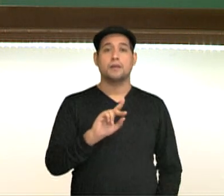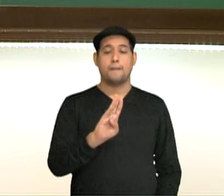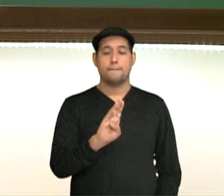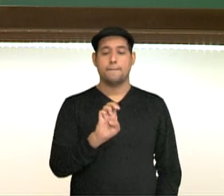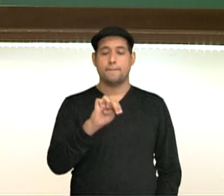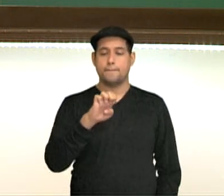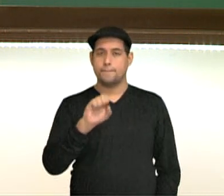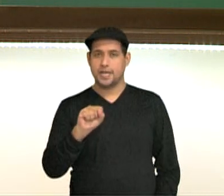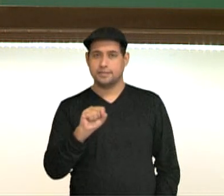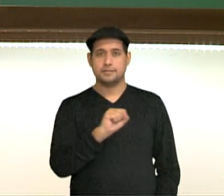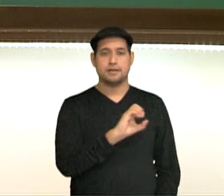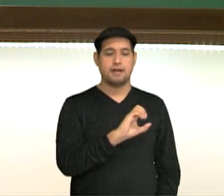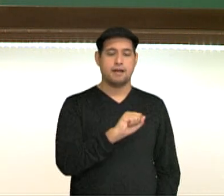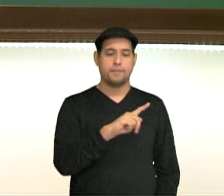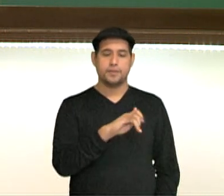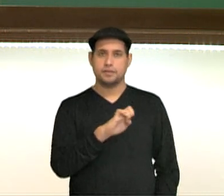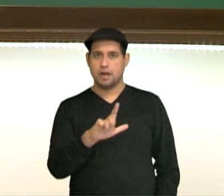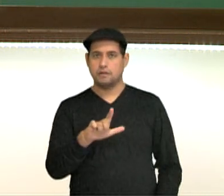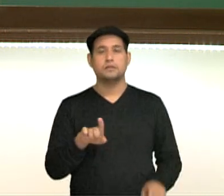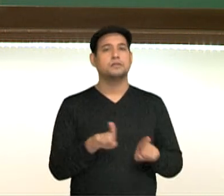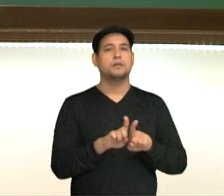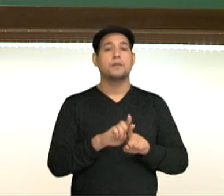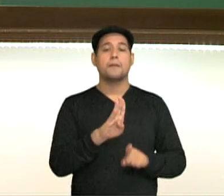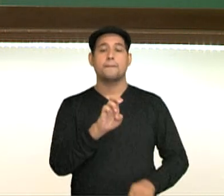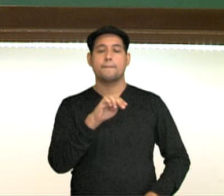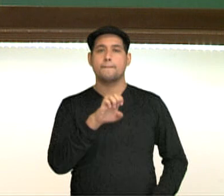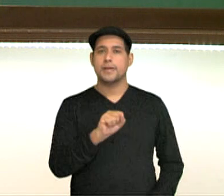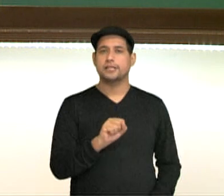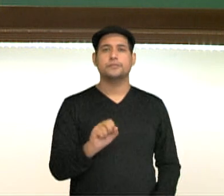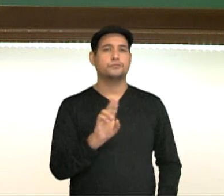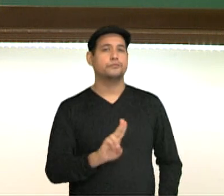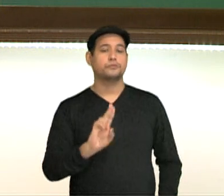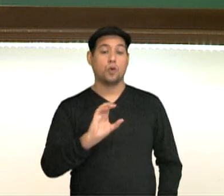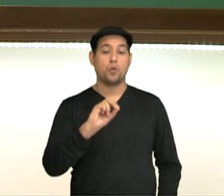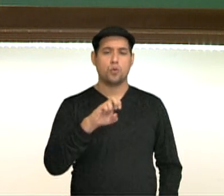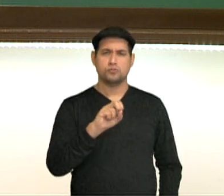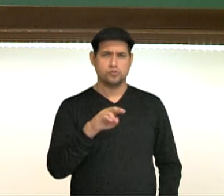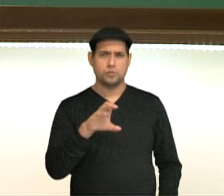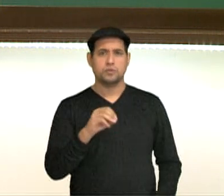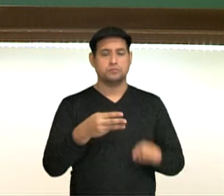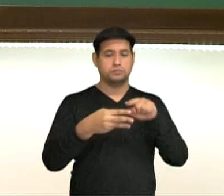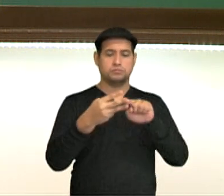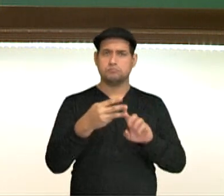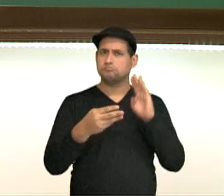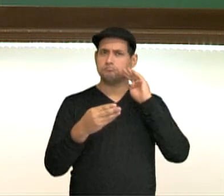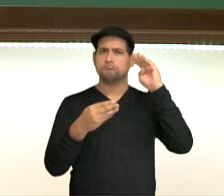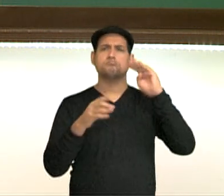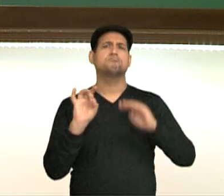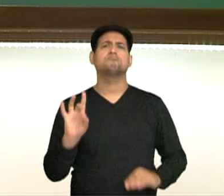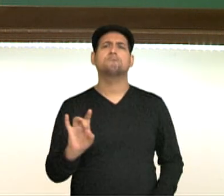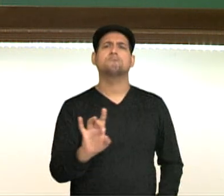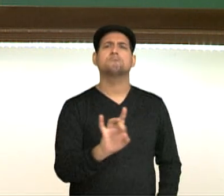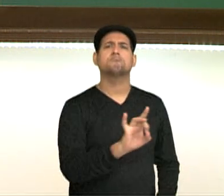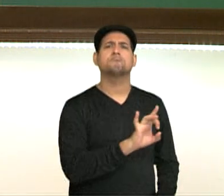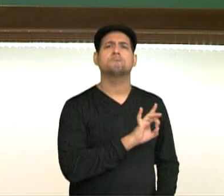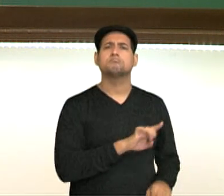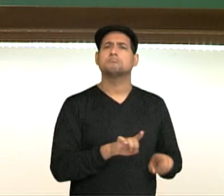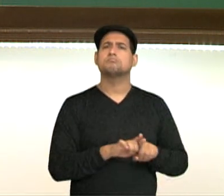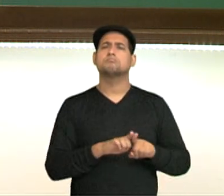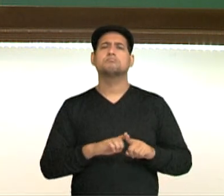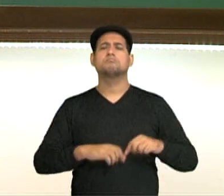de capital, e as indústrias de bens de consumo. Então, são 3 tipos principais. O que cada um desse tipo de